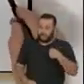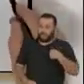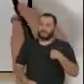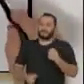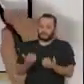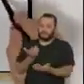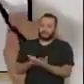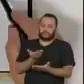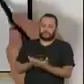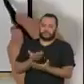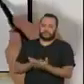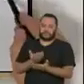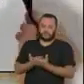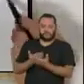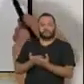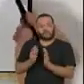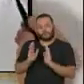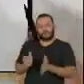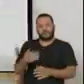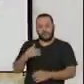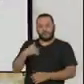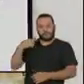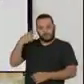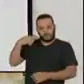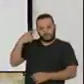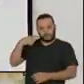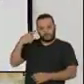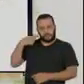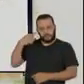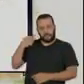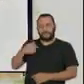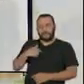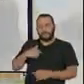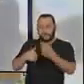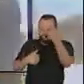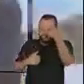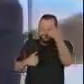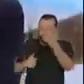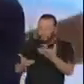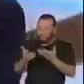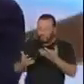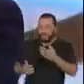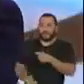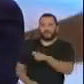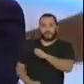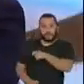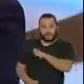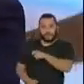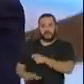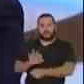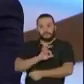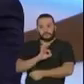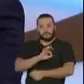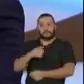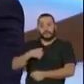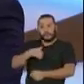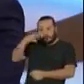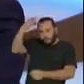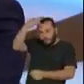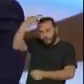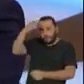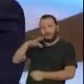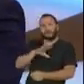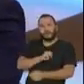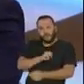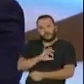de direito eu pensava em ser delegado da polícia federal a minha vocação ela é muito policial eu tenho grande apreço